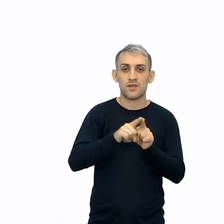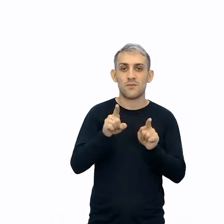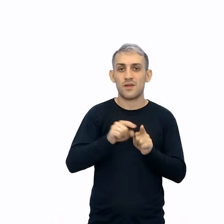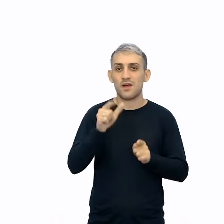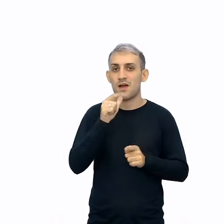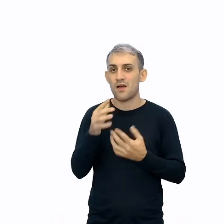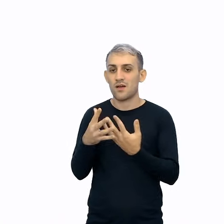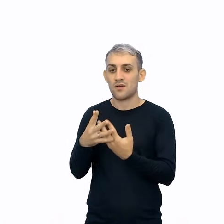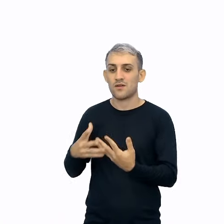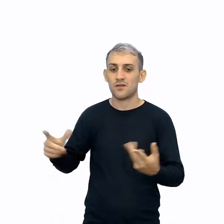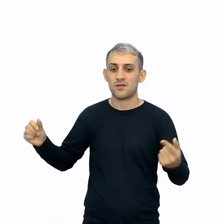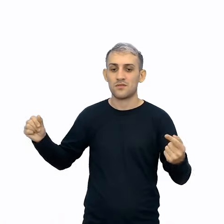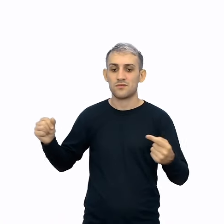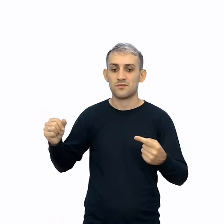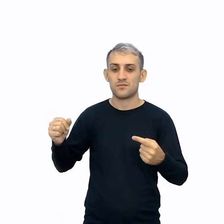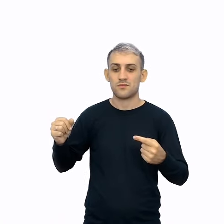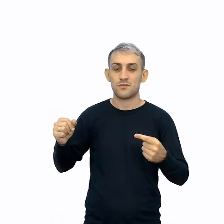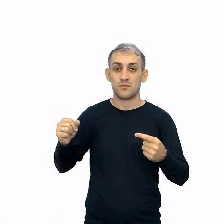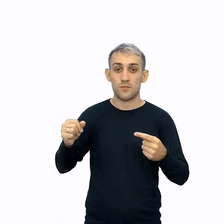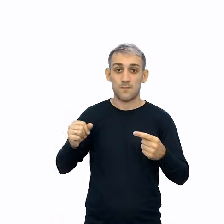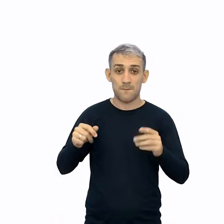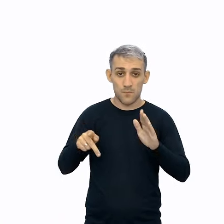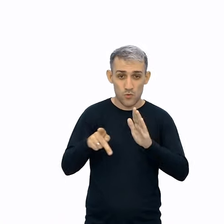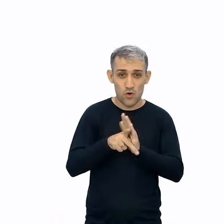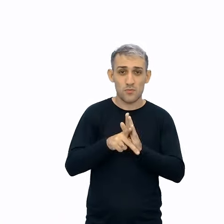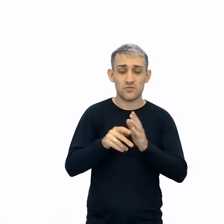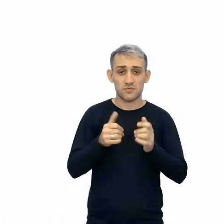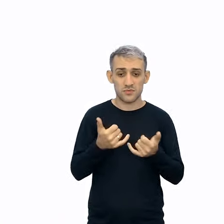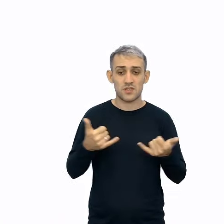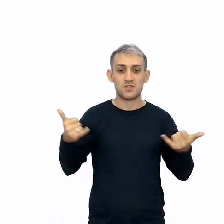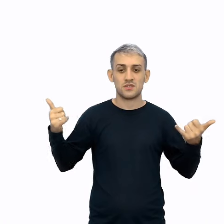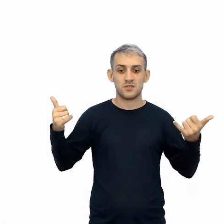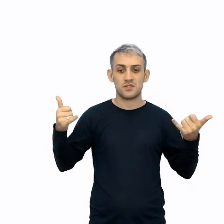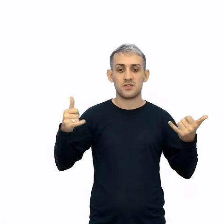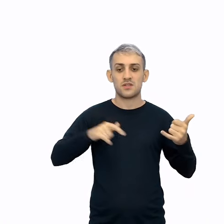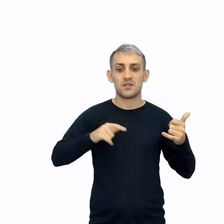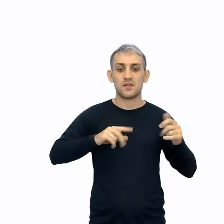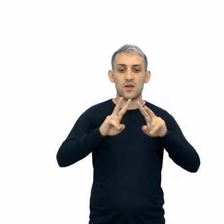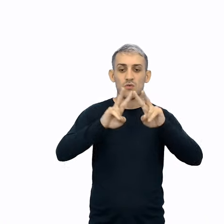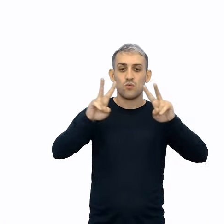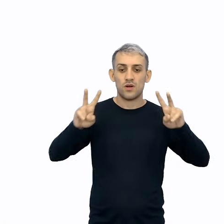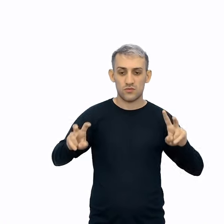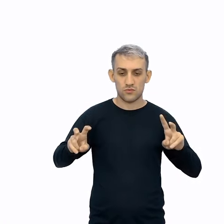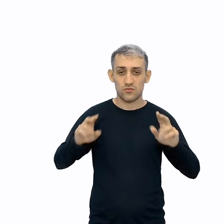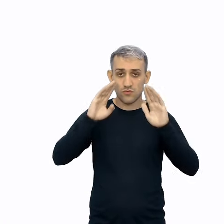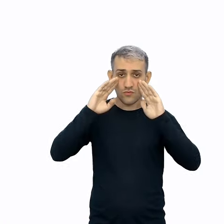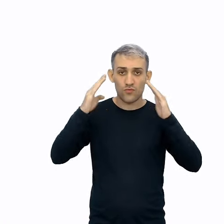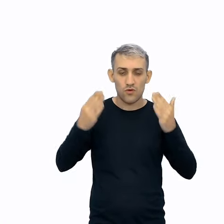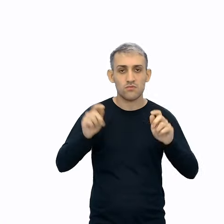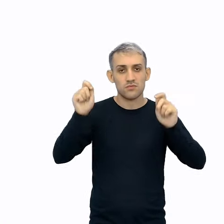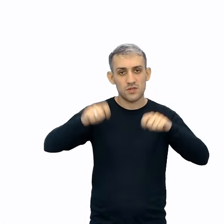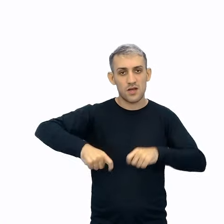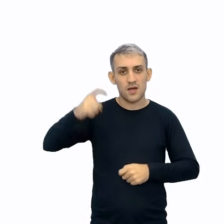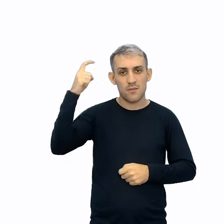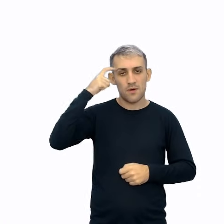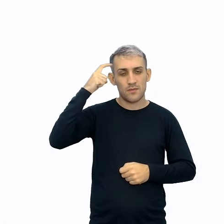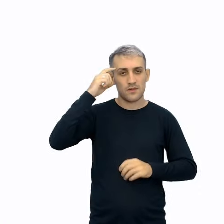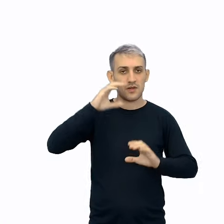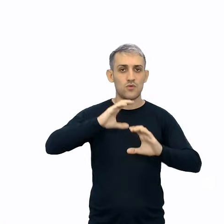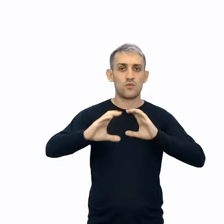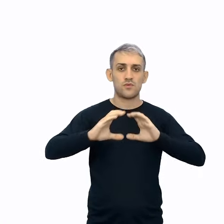para geração de energia então é acerca dessa temática que eles vão pensar nessa situação de comunicação